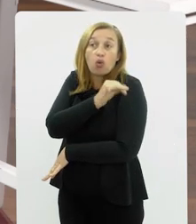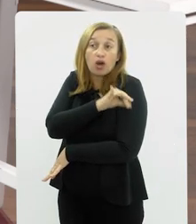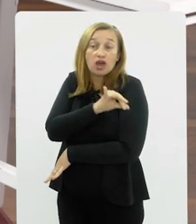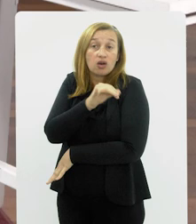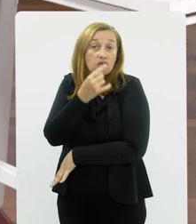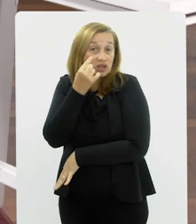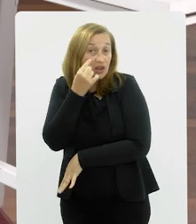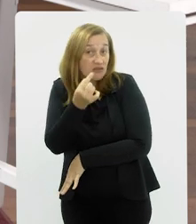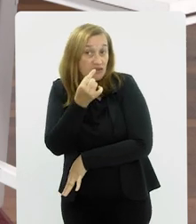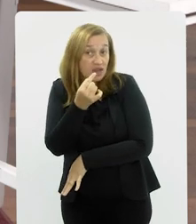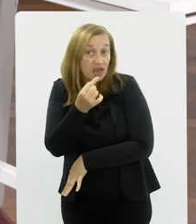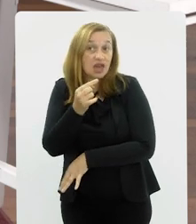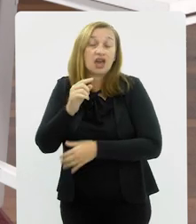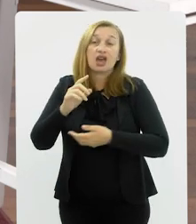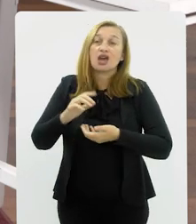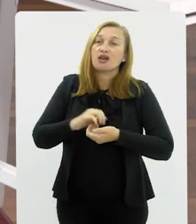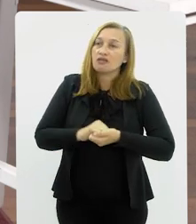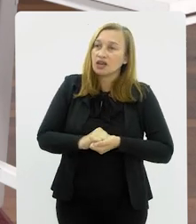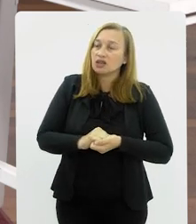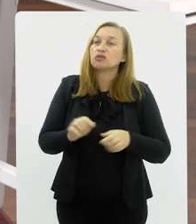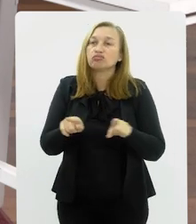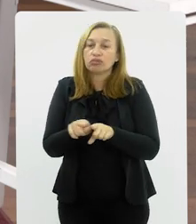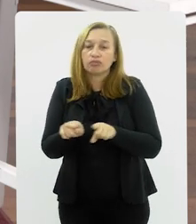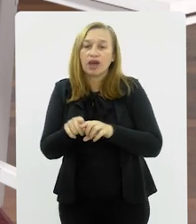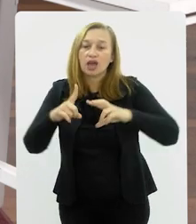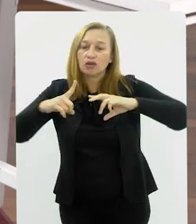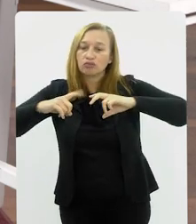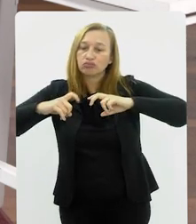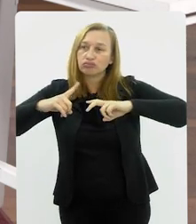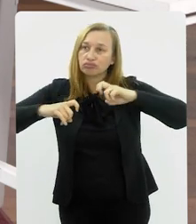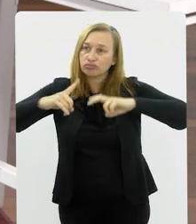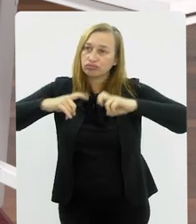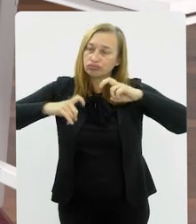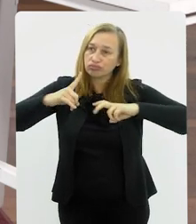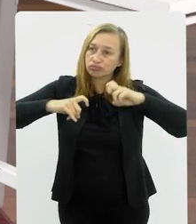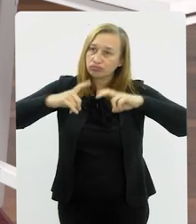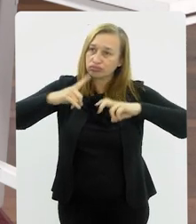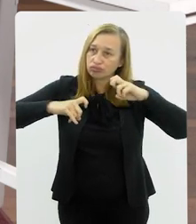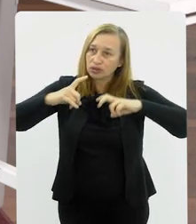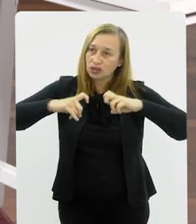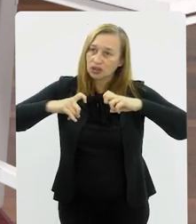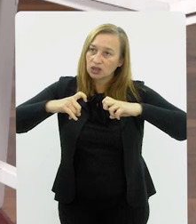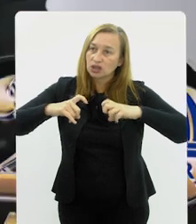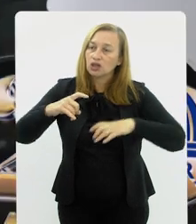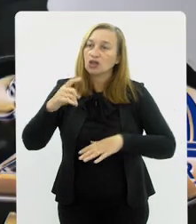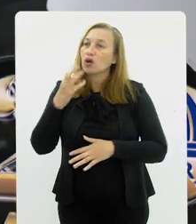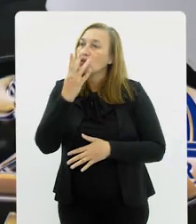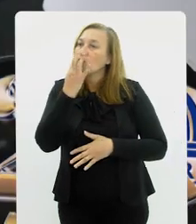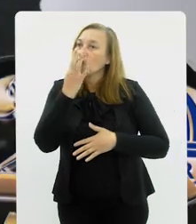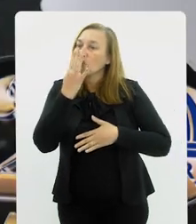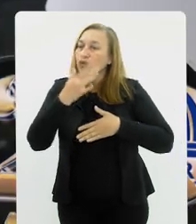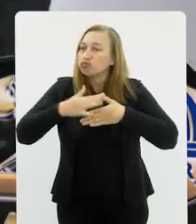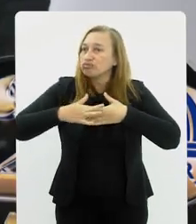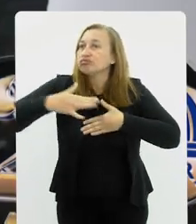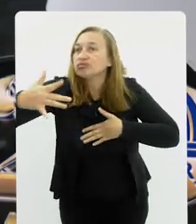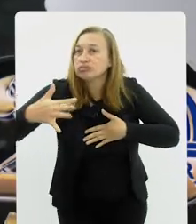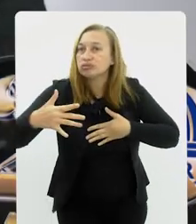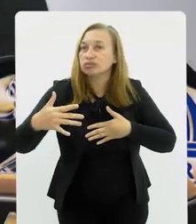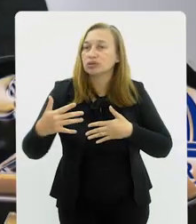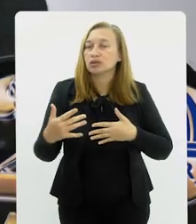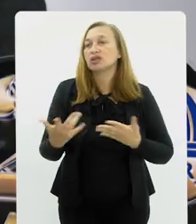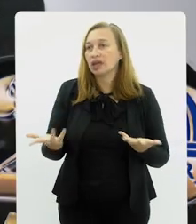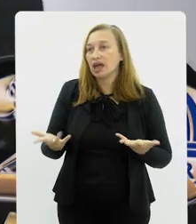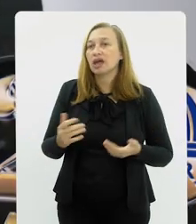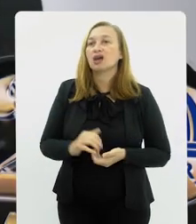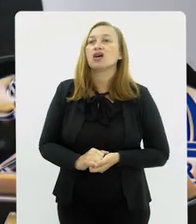o Rio está absorvendo muita cor fluorescente, você vê tanto o Viradouro quanto o Grande Rio, né? Usaram o recurso da luz negra, né? E aí o fluorescente